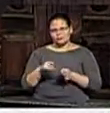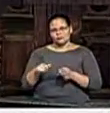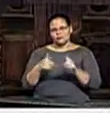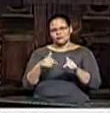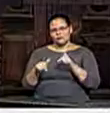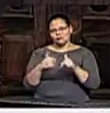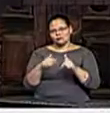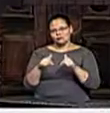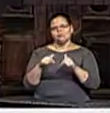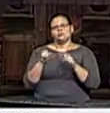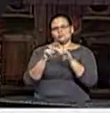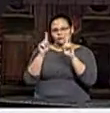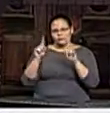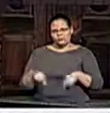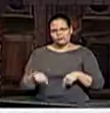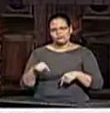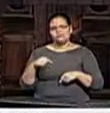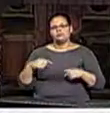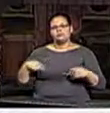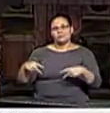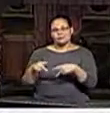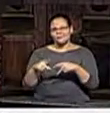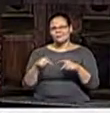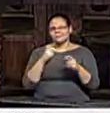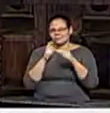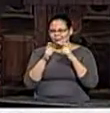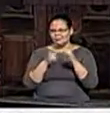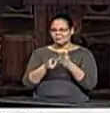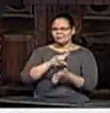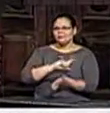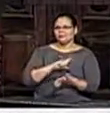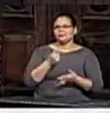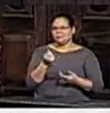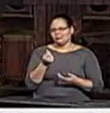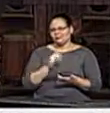públicos, sem discutir muito antes, as